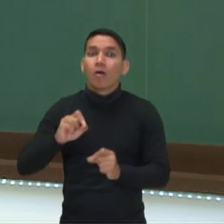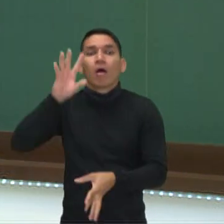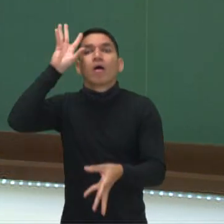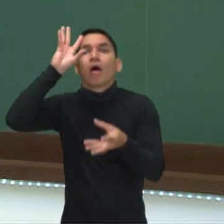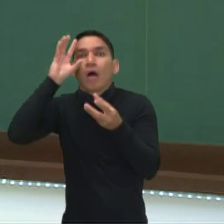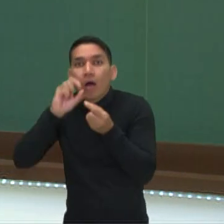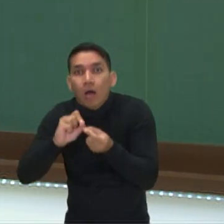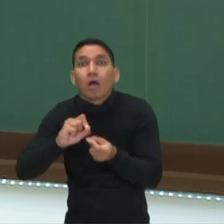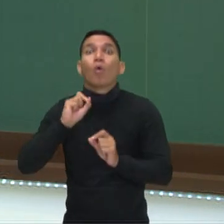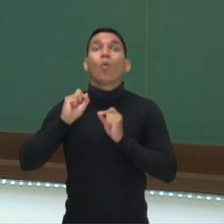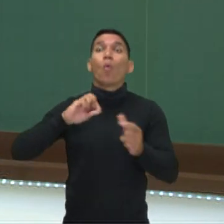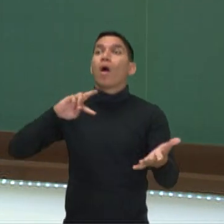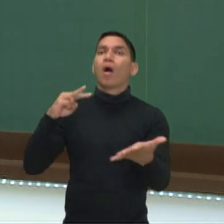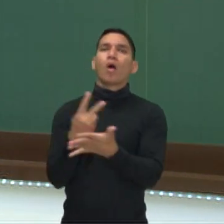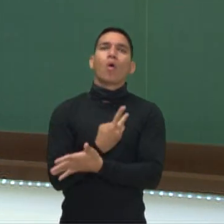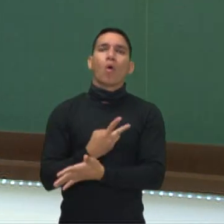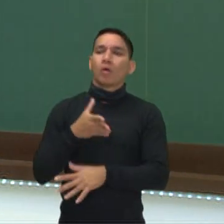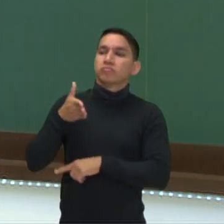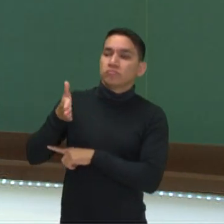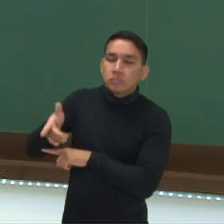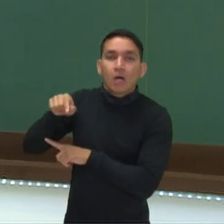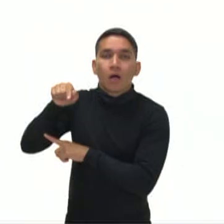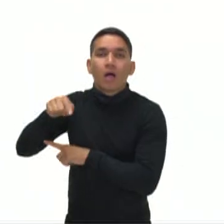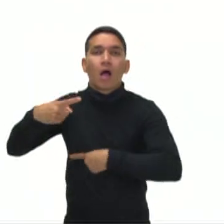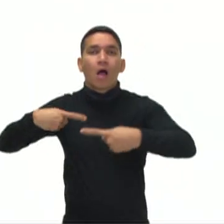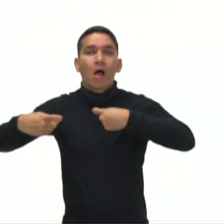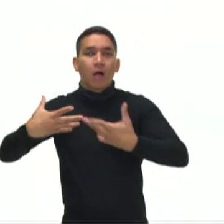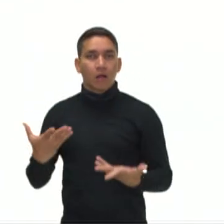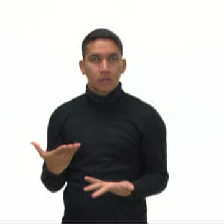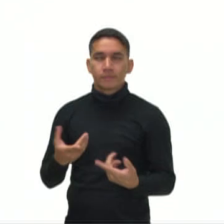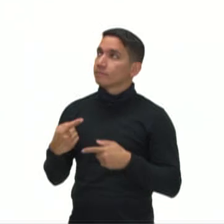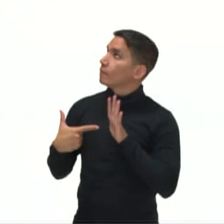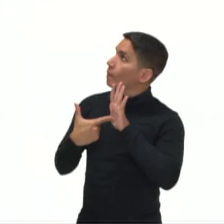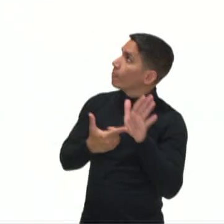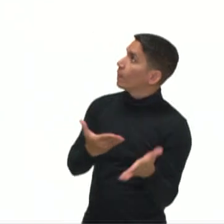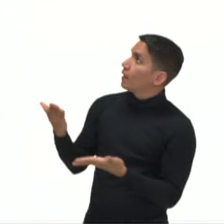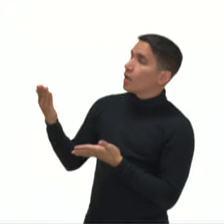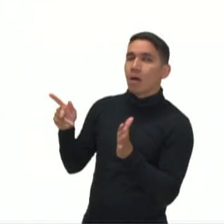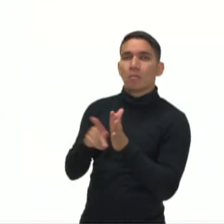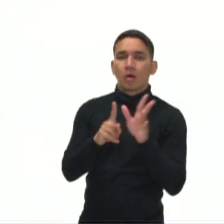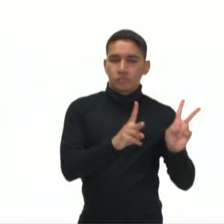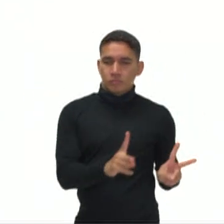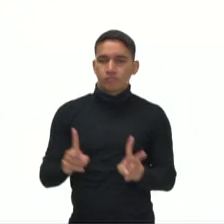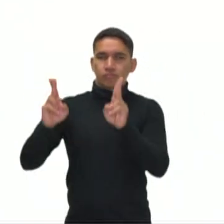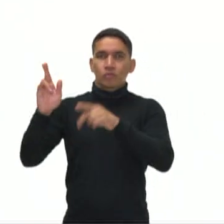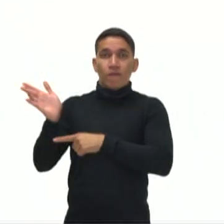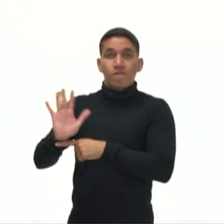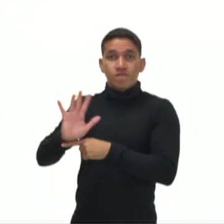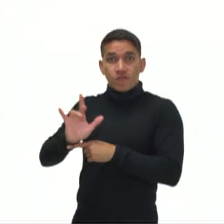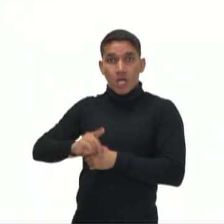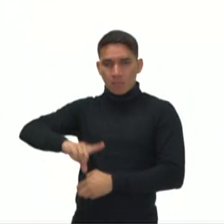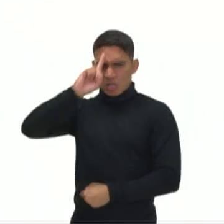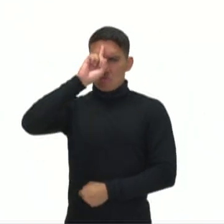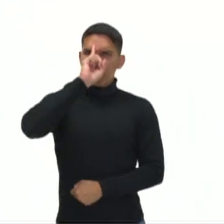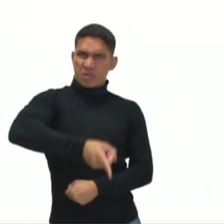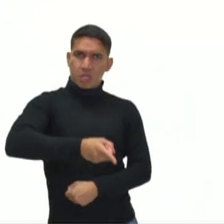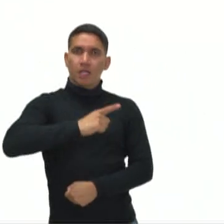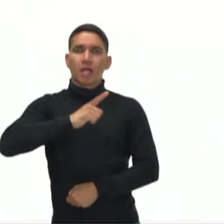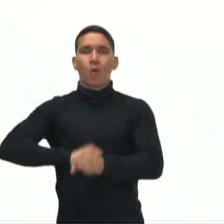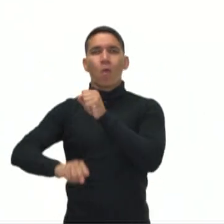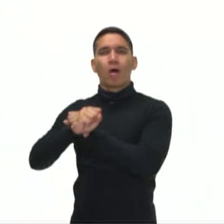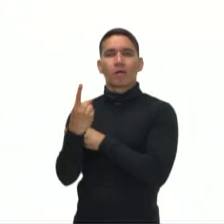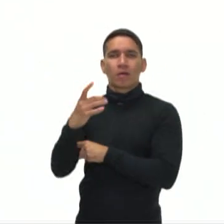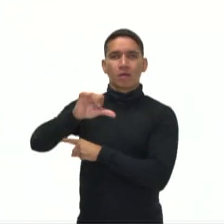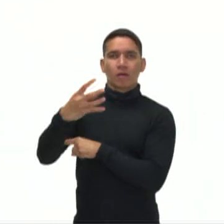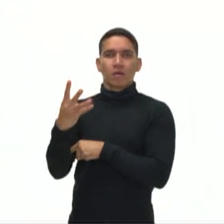entendimento do que estava acontecendo na guerra. Aqui um destaque para você, uma cena do filme O Grande Ditador, de 1940,